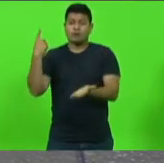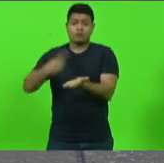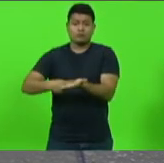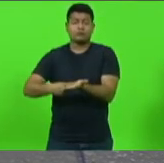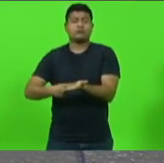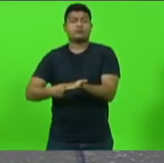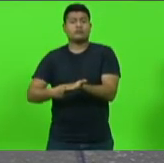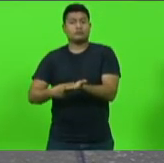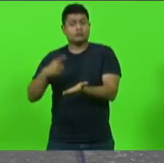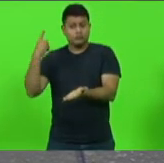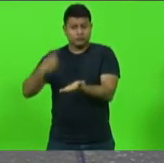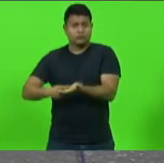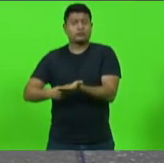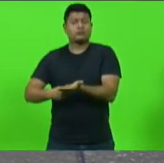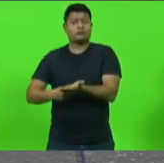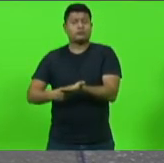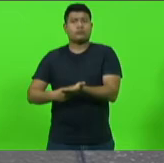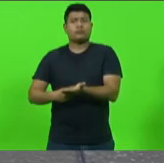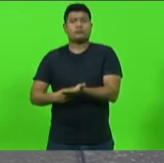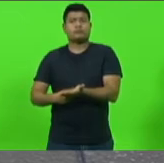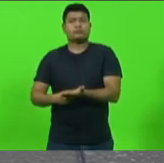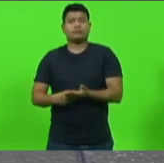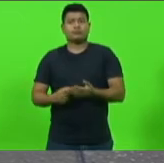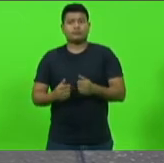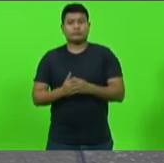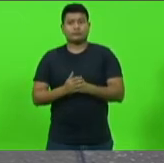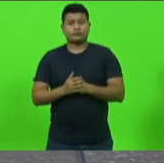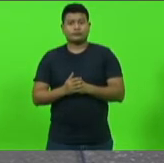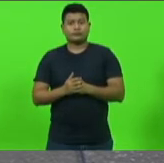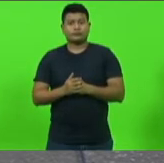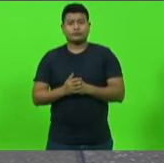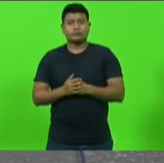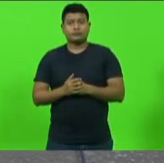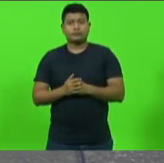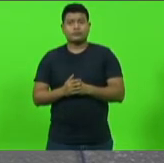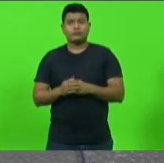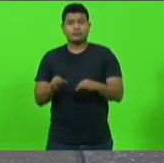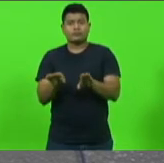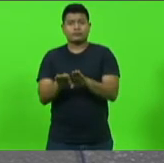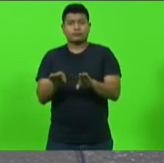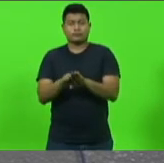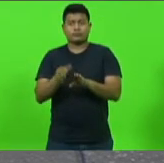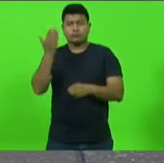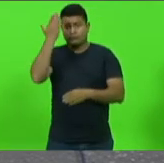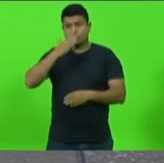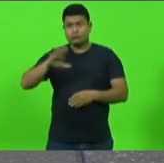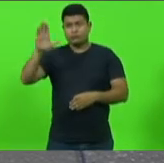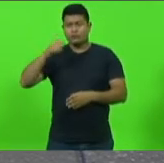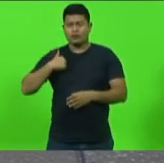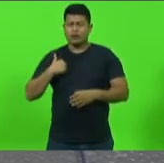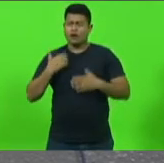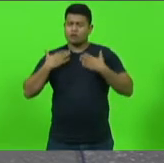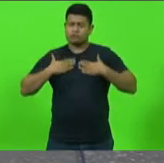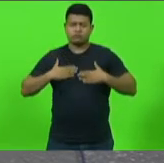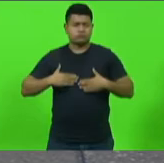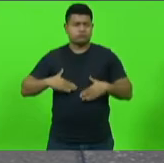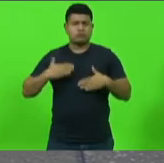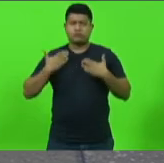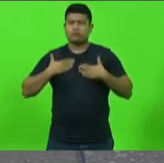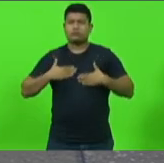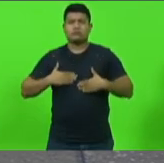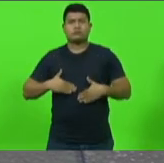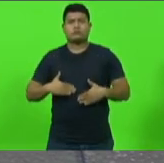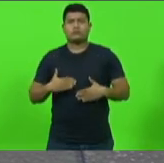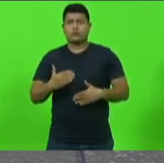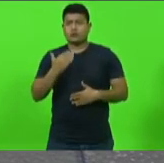firmados, para honrar a palavra dada, eu fico muito tranquilo para